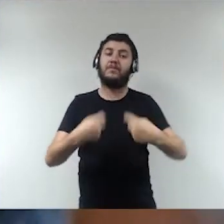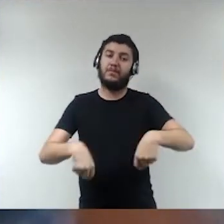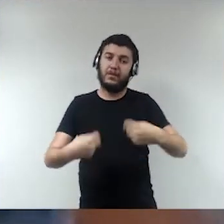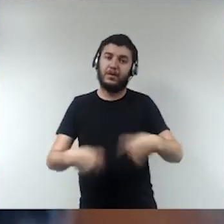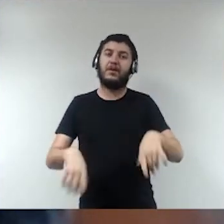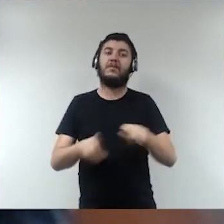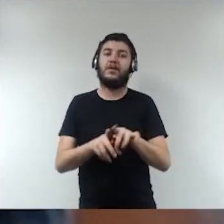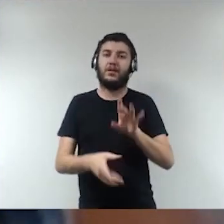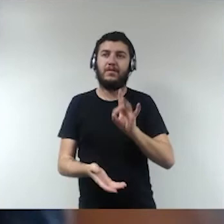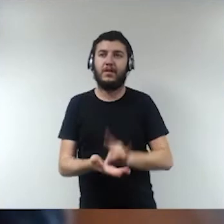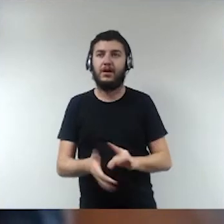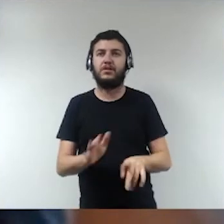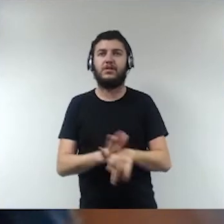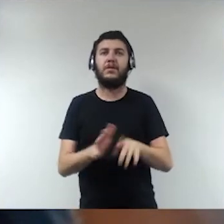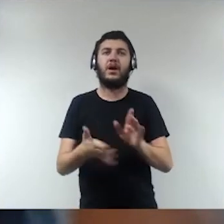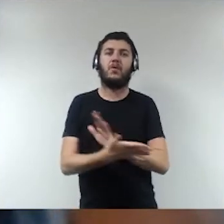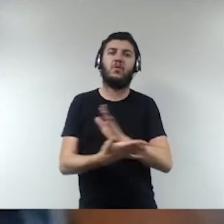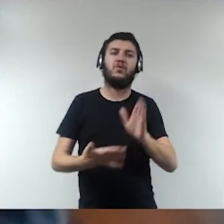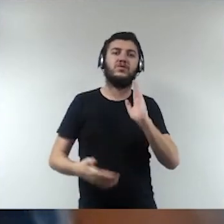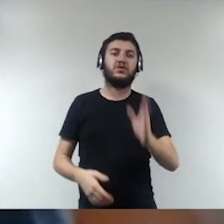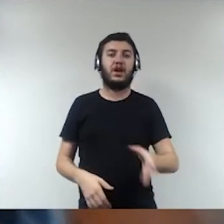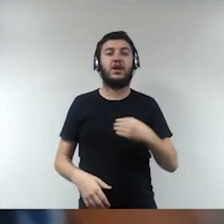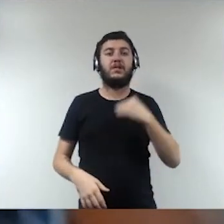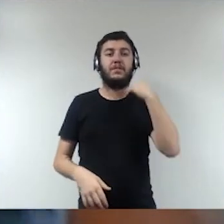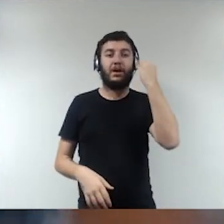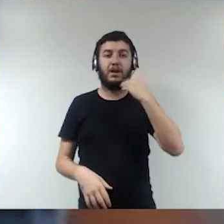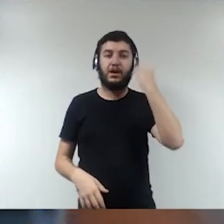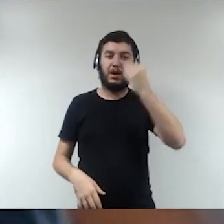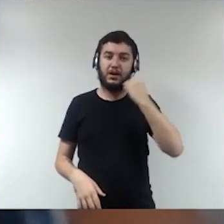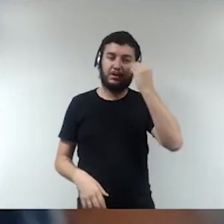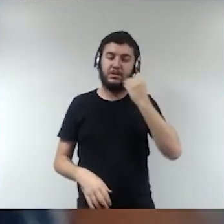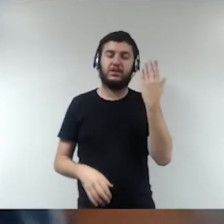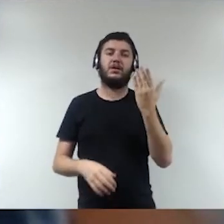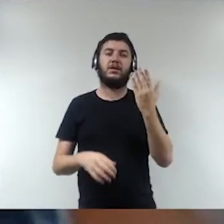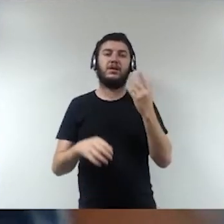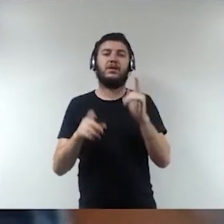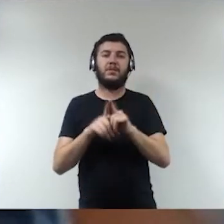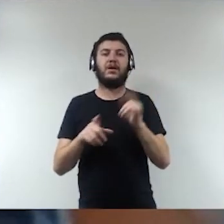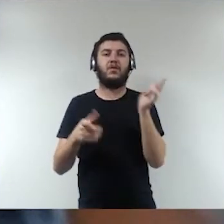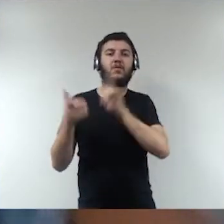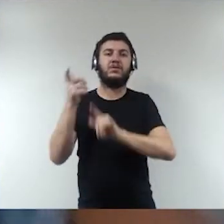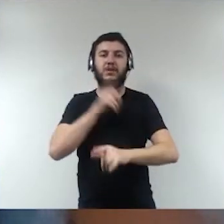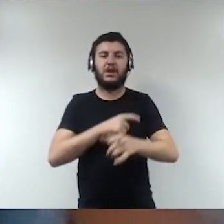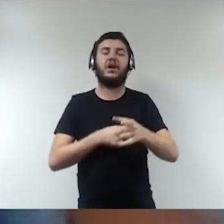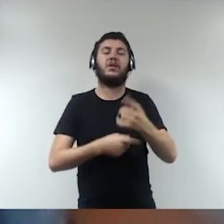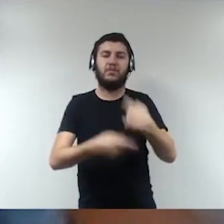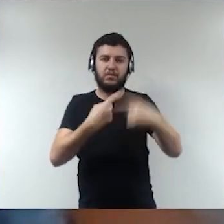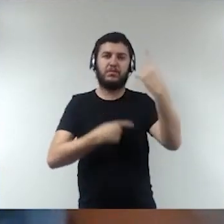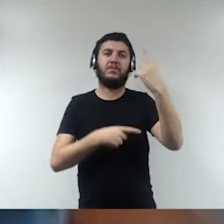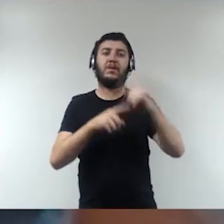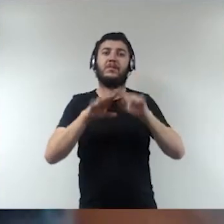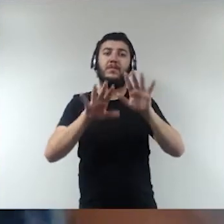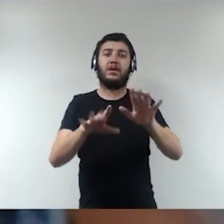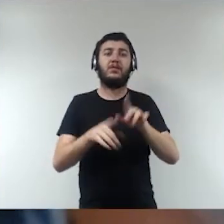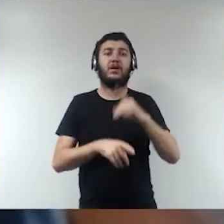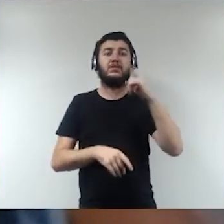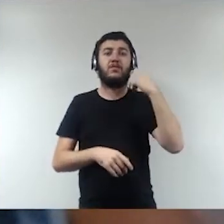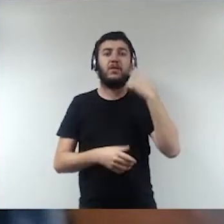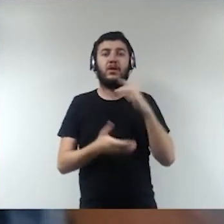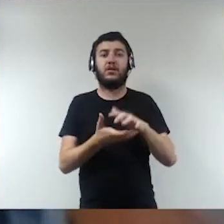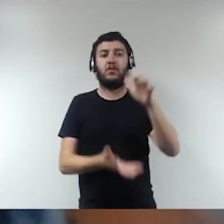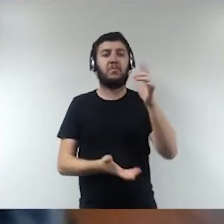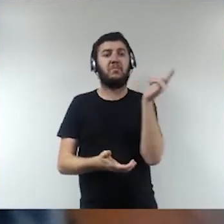estavam atualizados com as ferramentas, conseguiram correr atrás, mas os idosos não conseguiram, porque não